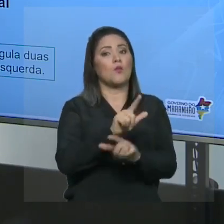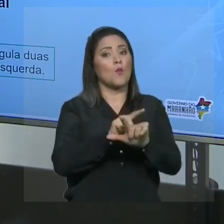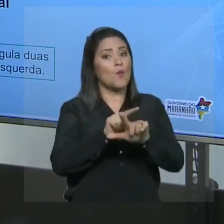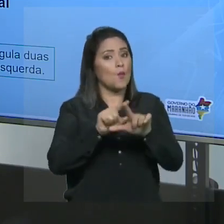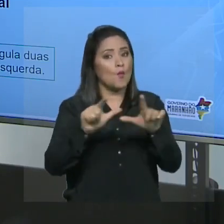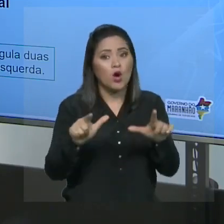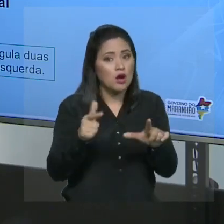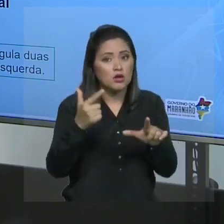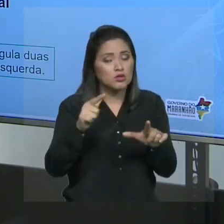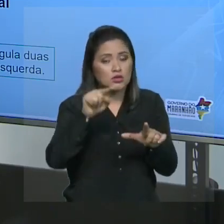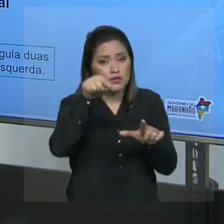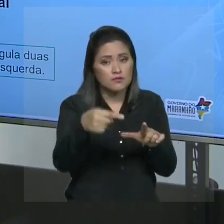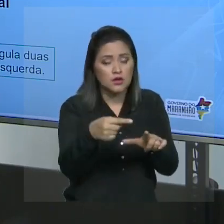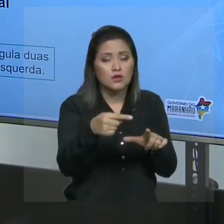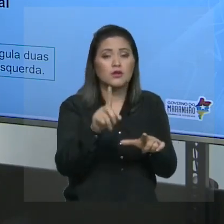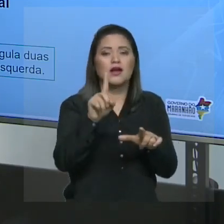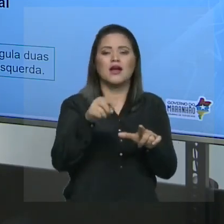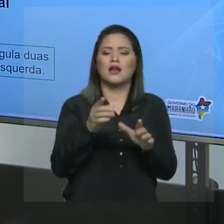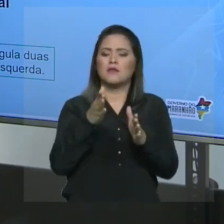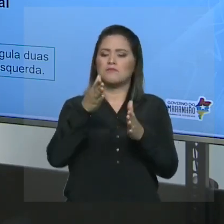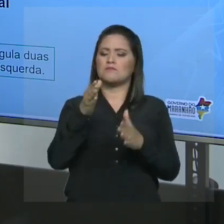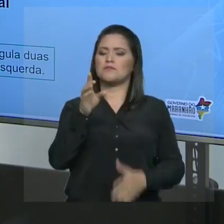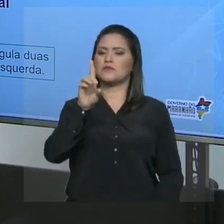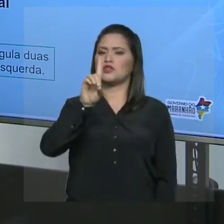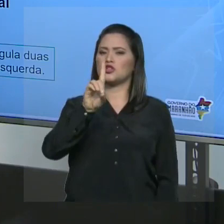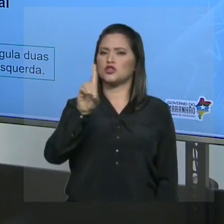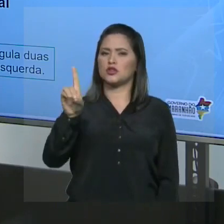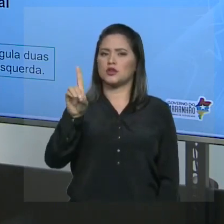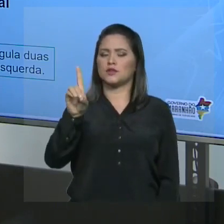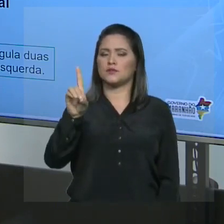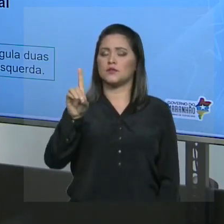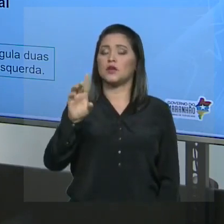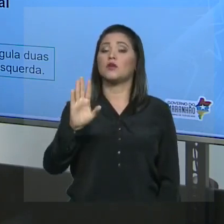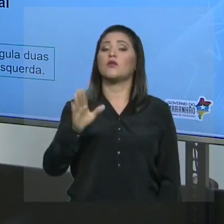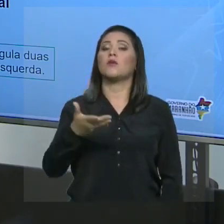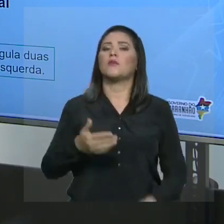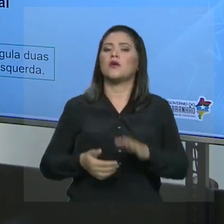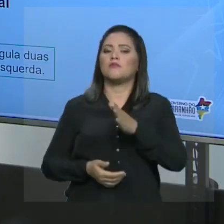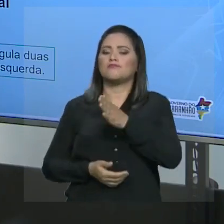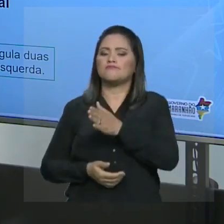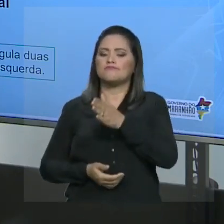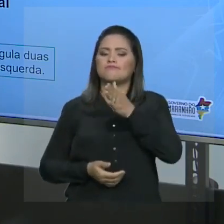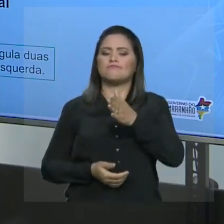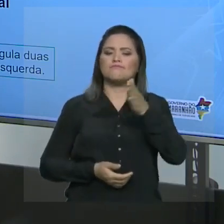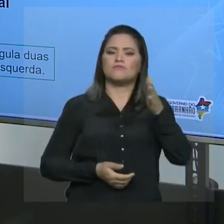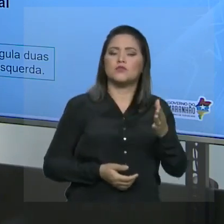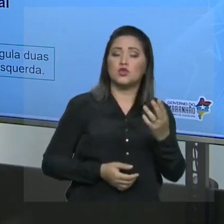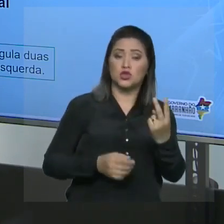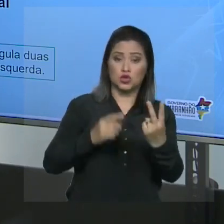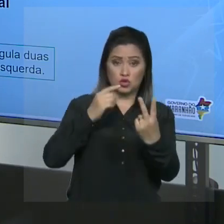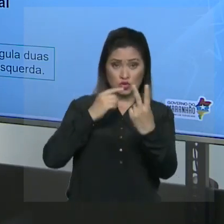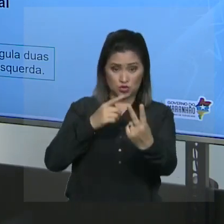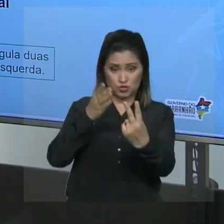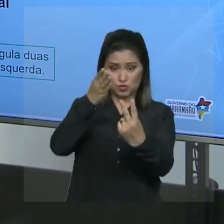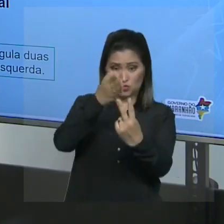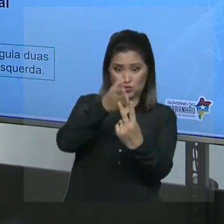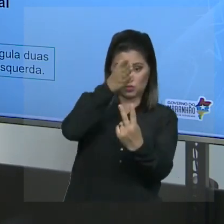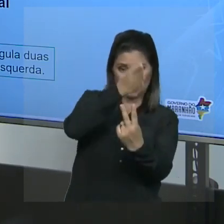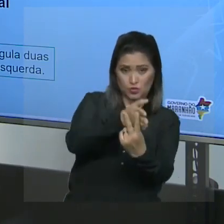vou deslocar duas casas para a esquerda, vou pegar aqui, ó, uma, duas casas, vai ficar do lado esquerdo do 2. Logo, eu vou